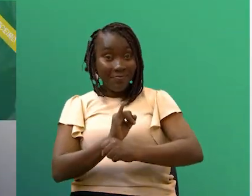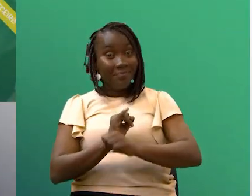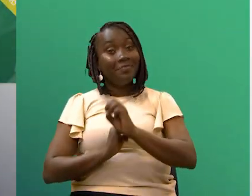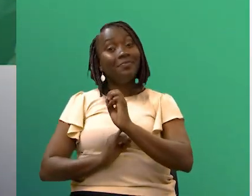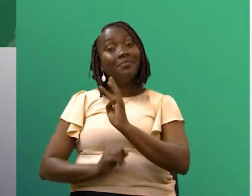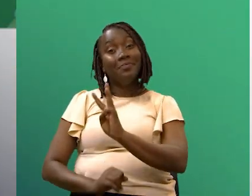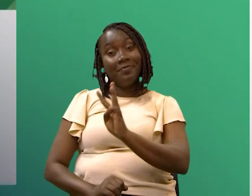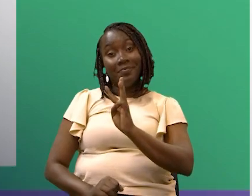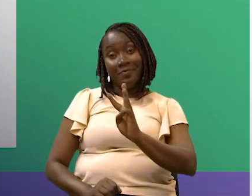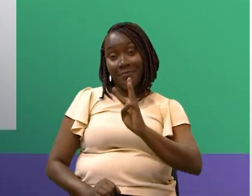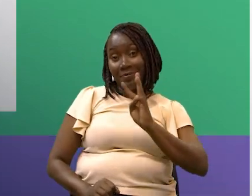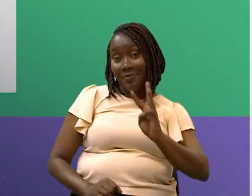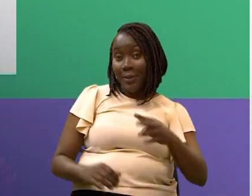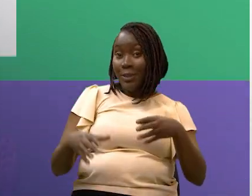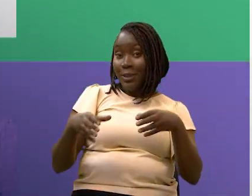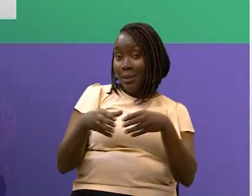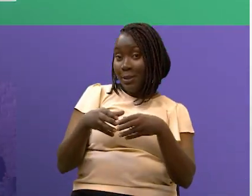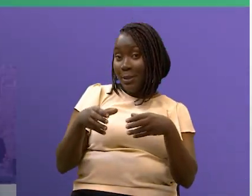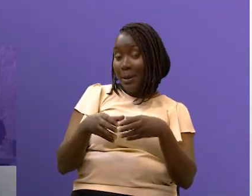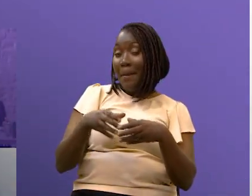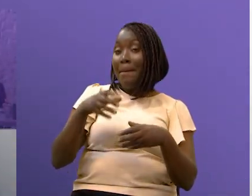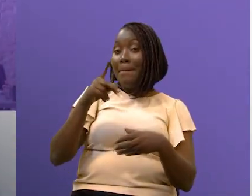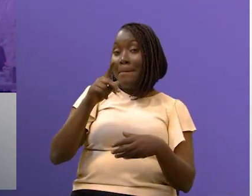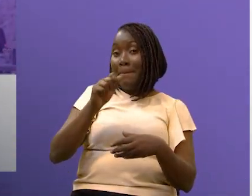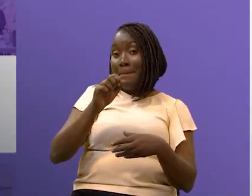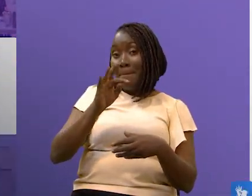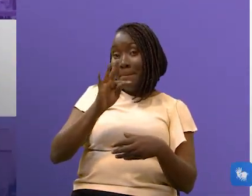nossas redes sociais, no site de